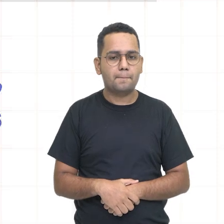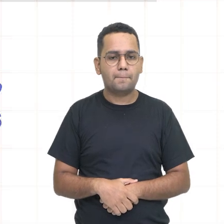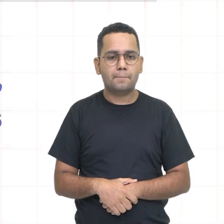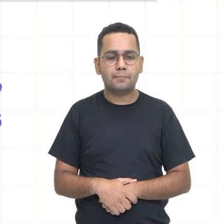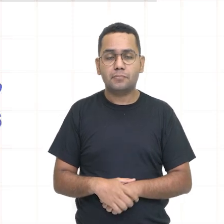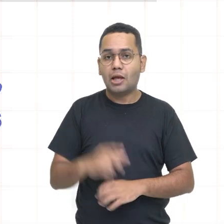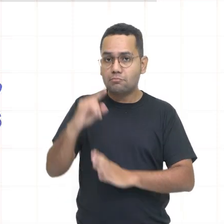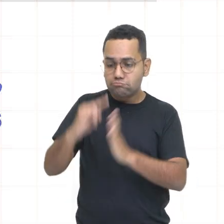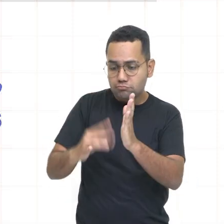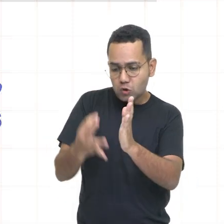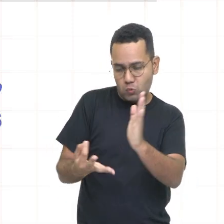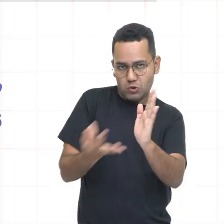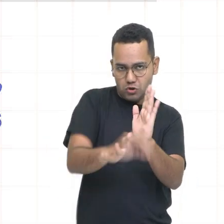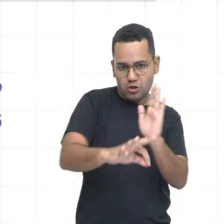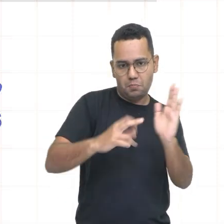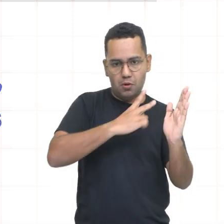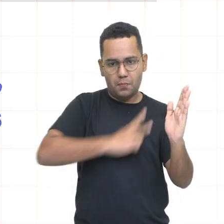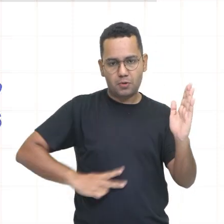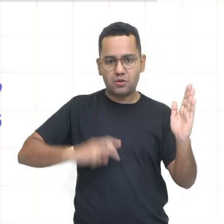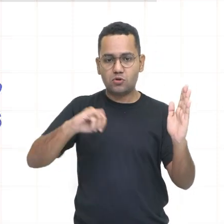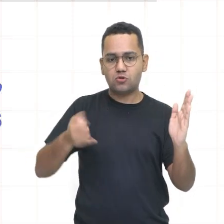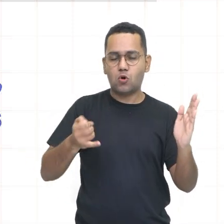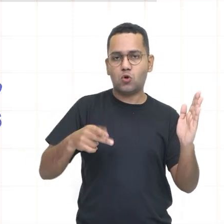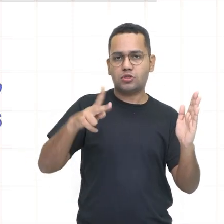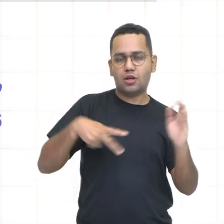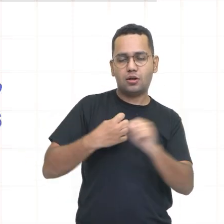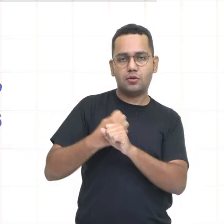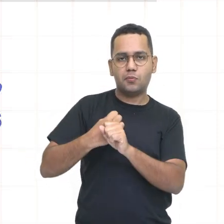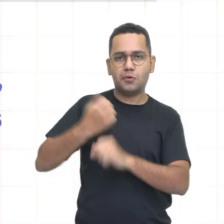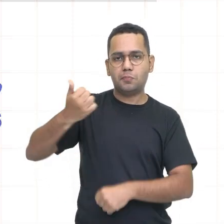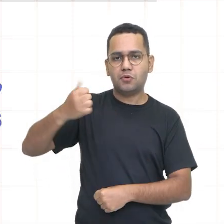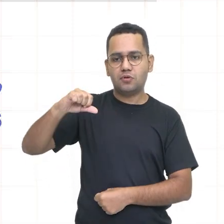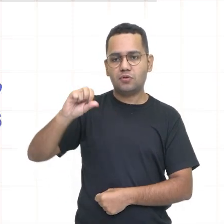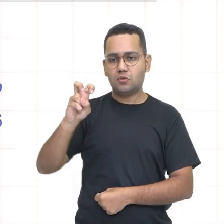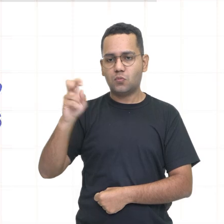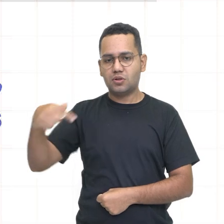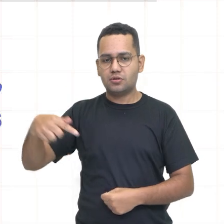3.173, sancionada pelo presidente Juscelino Kubitschek em